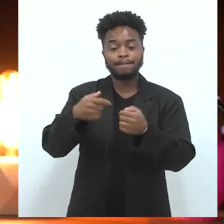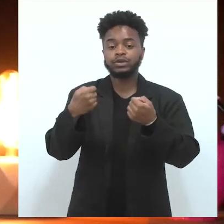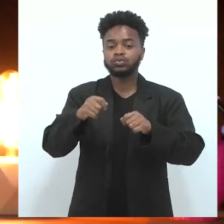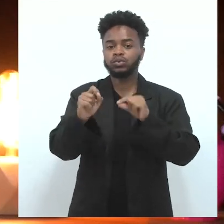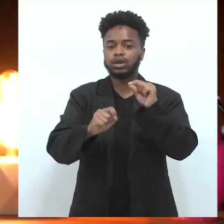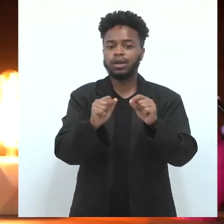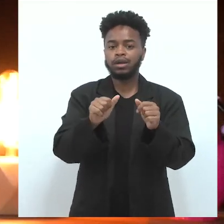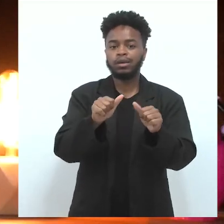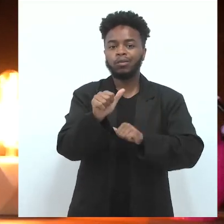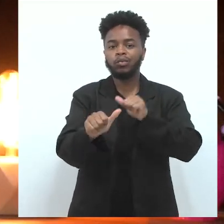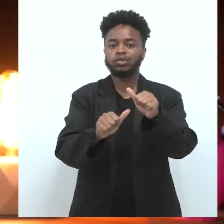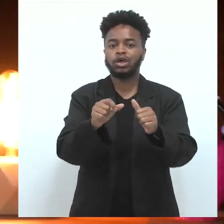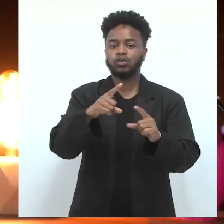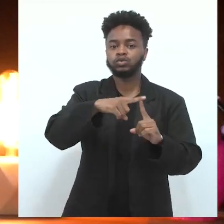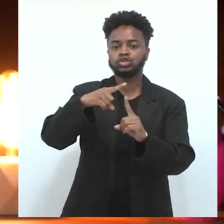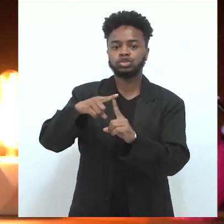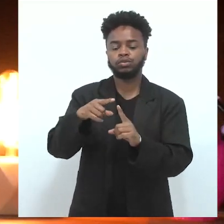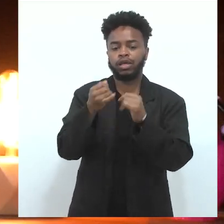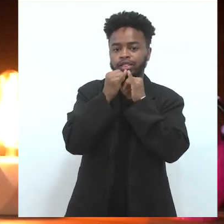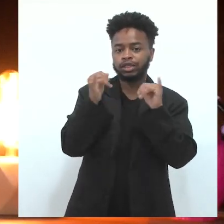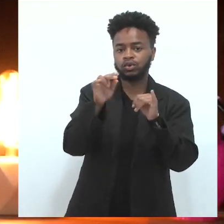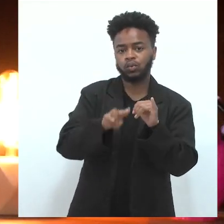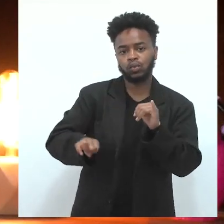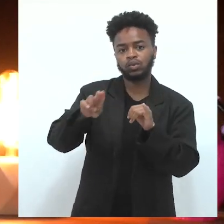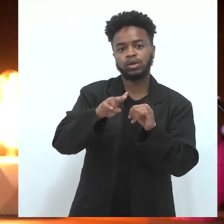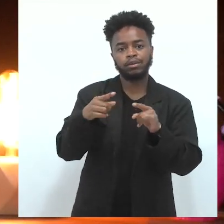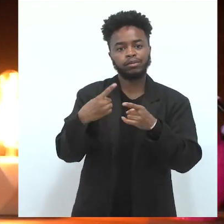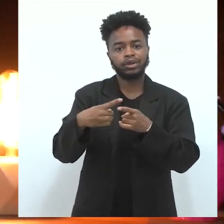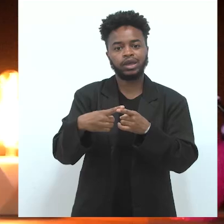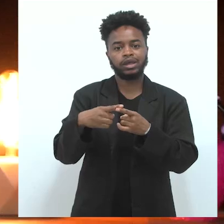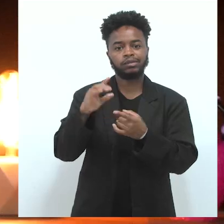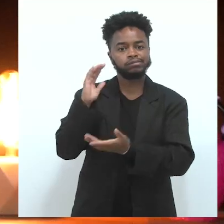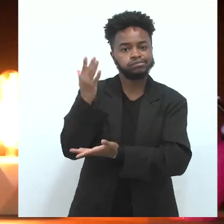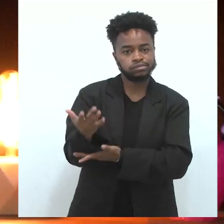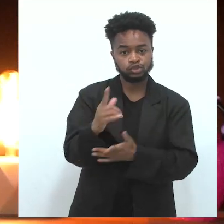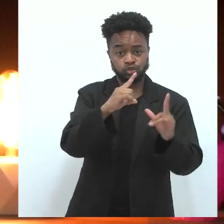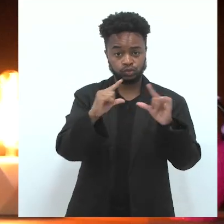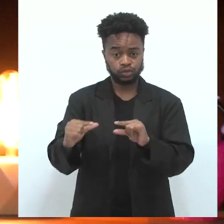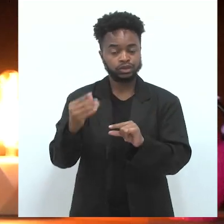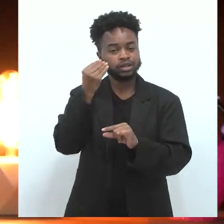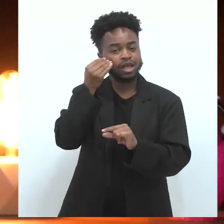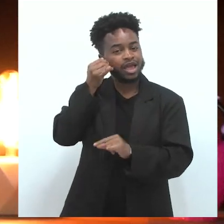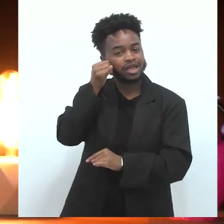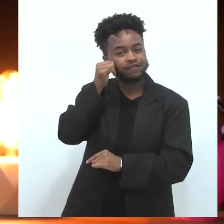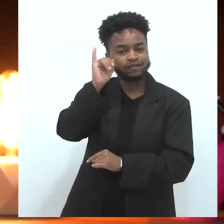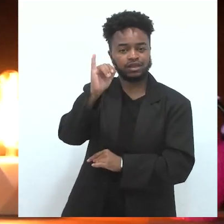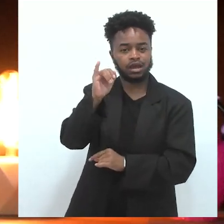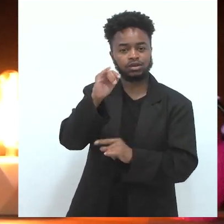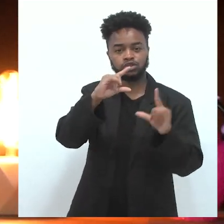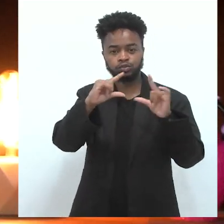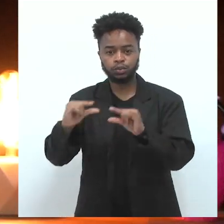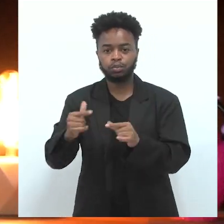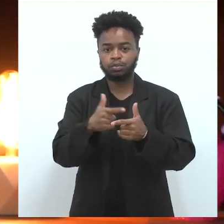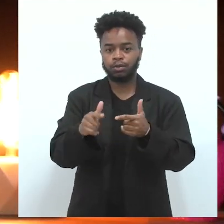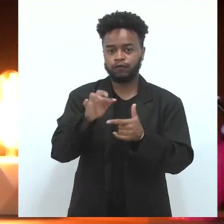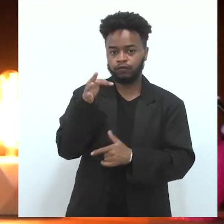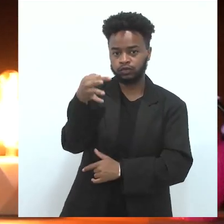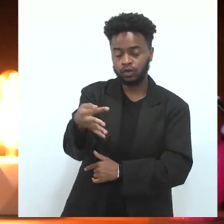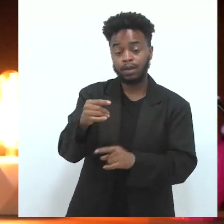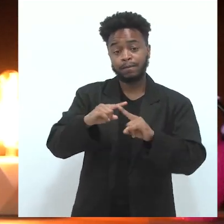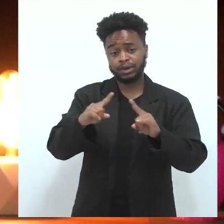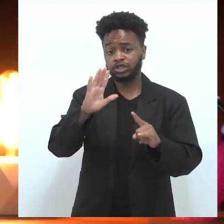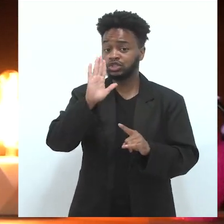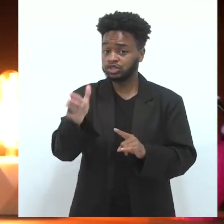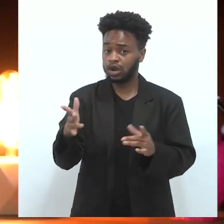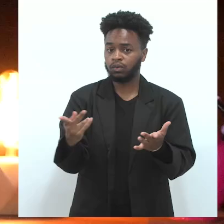transição energética, é reduzir o desmatamento para que esse problema no futuro seja mitigado. Mas também não podemos negar